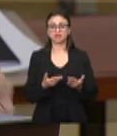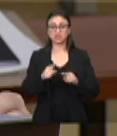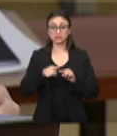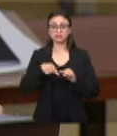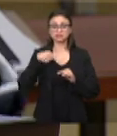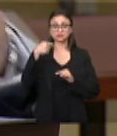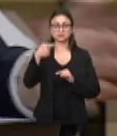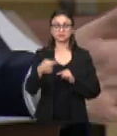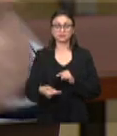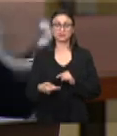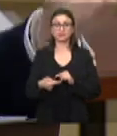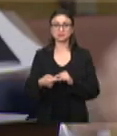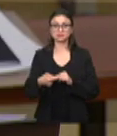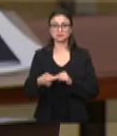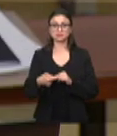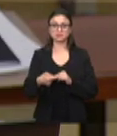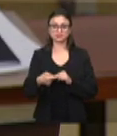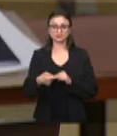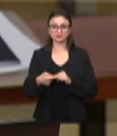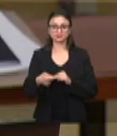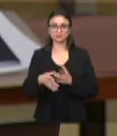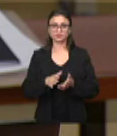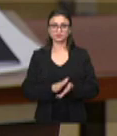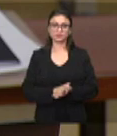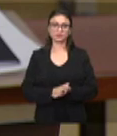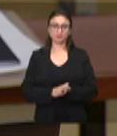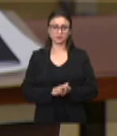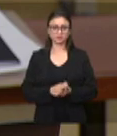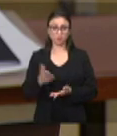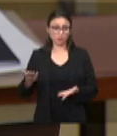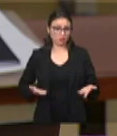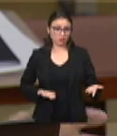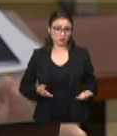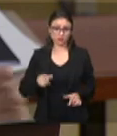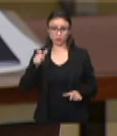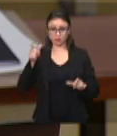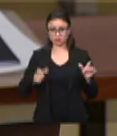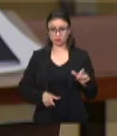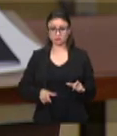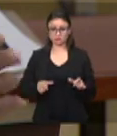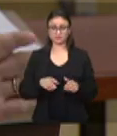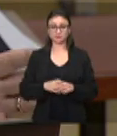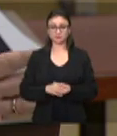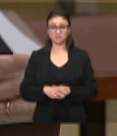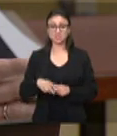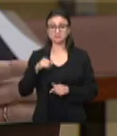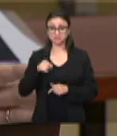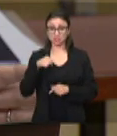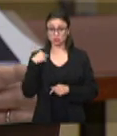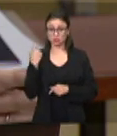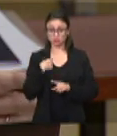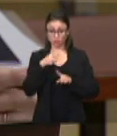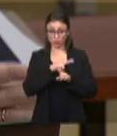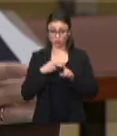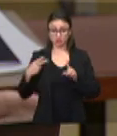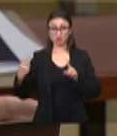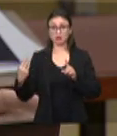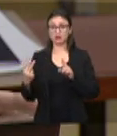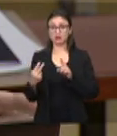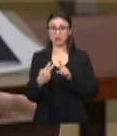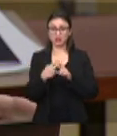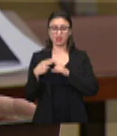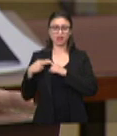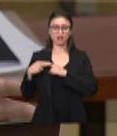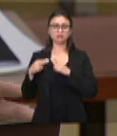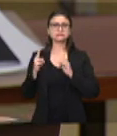após aquelas veiculadas pelos colaboradores. É isto que é. Quer dizer, se nós olharmos retrospectivamente, toda